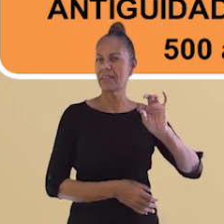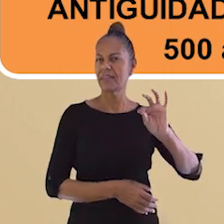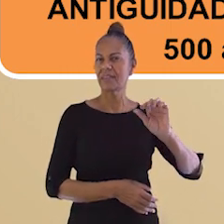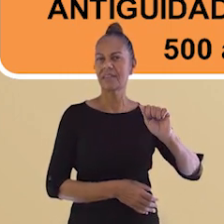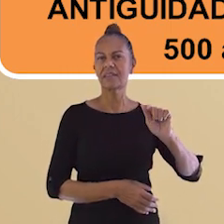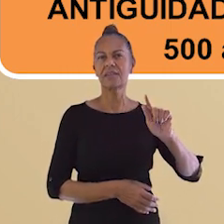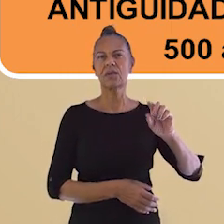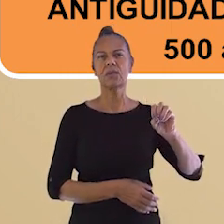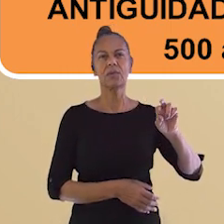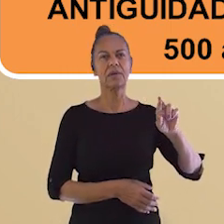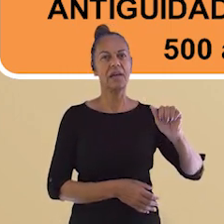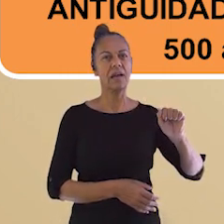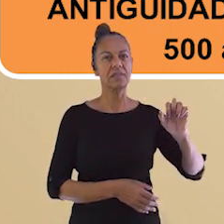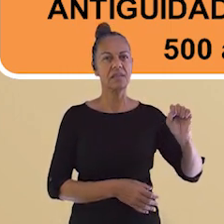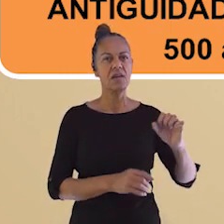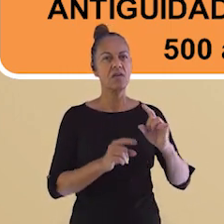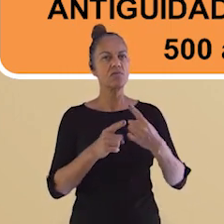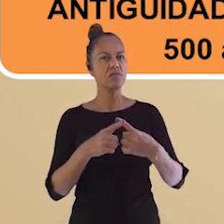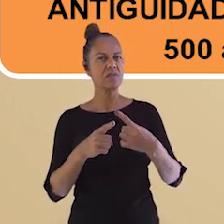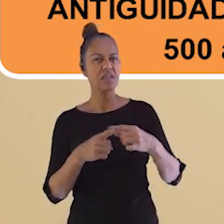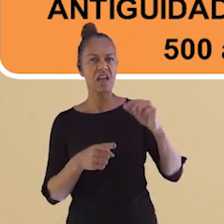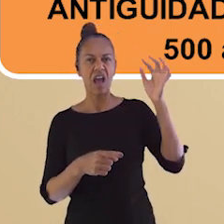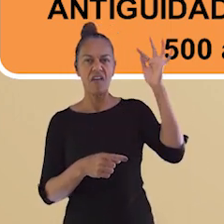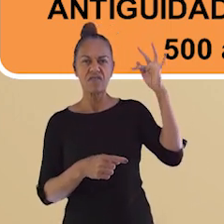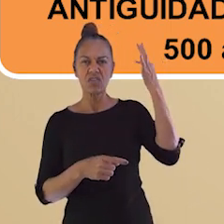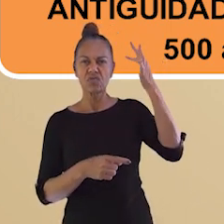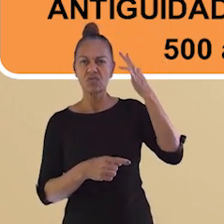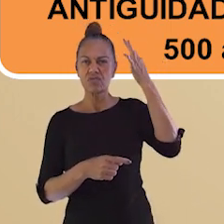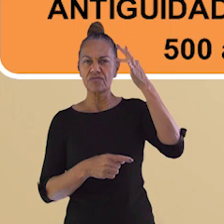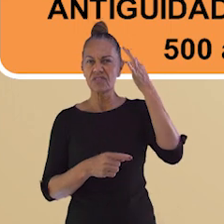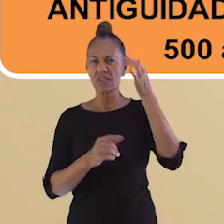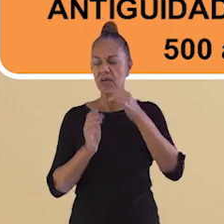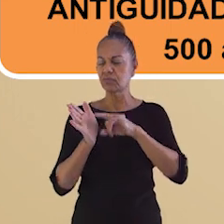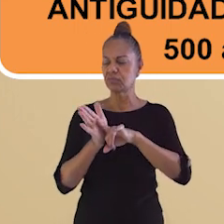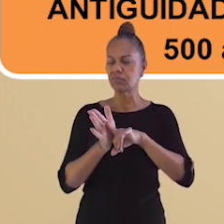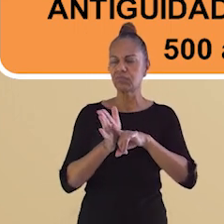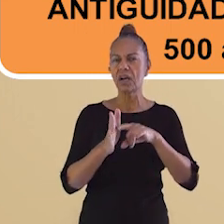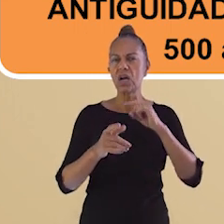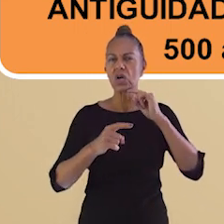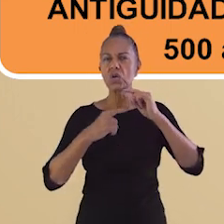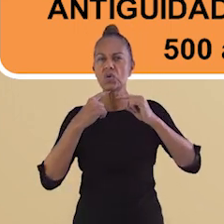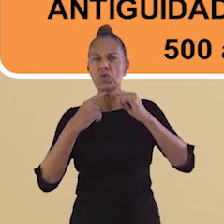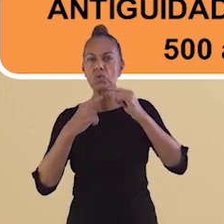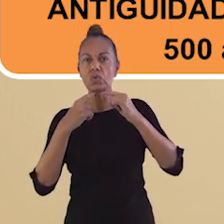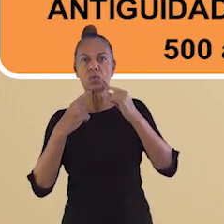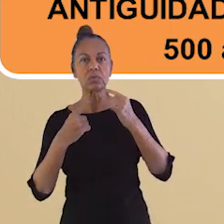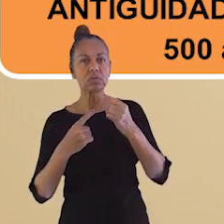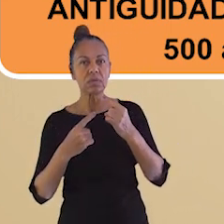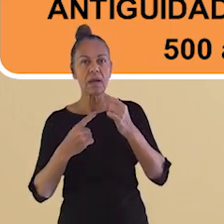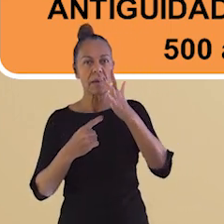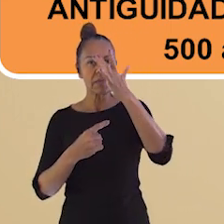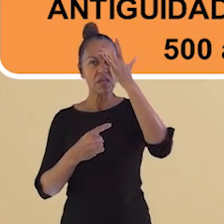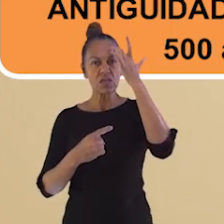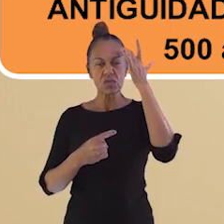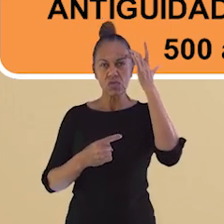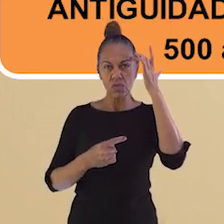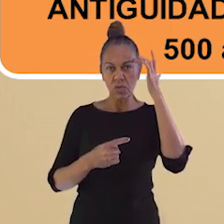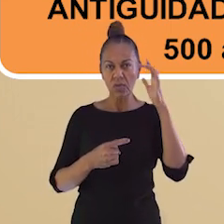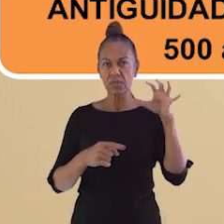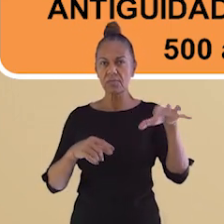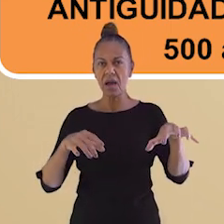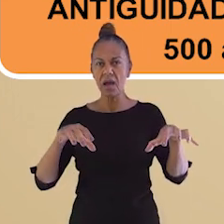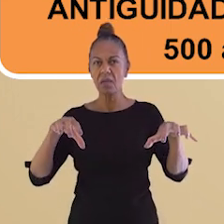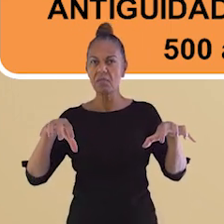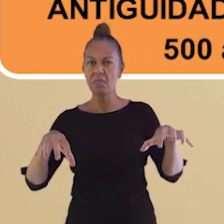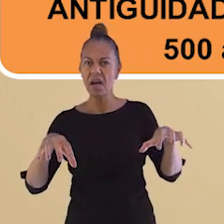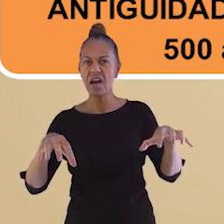especial, duvidava de tudo e trazia muitas reflexões sobre a vida. E não pensem que todo mundo concordava com o que os outros diziam,